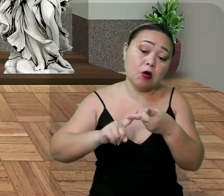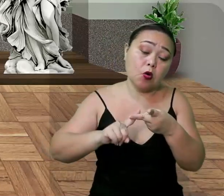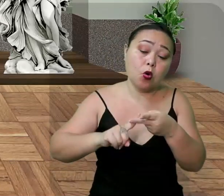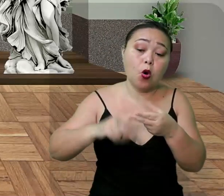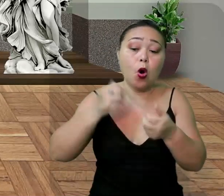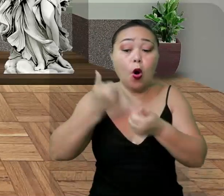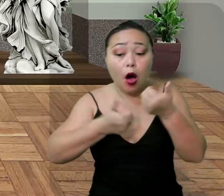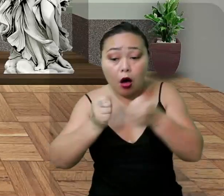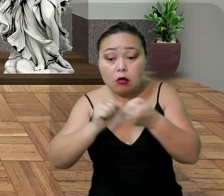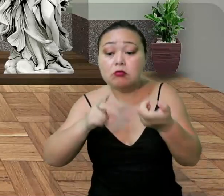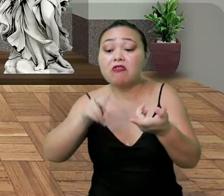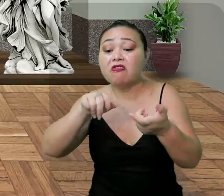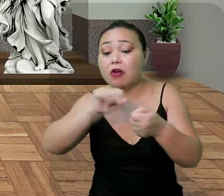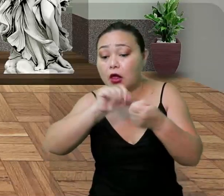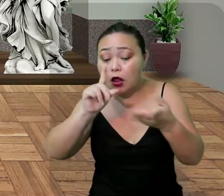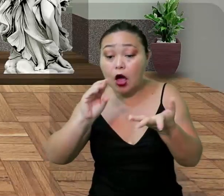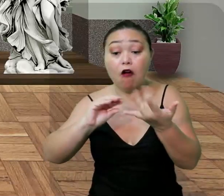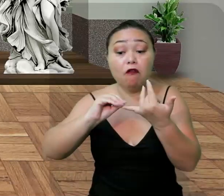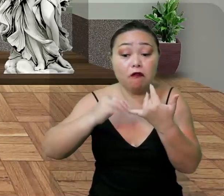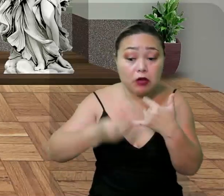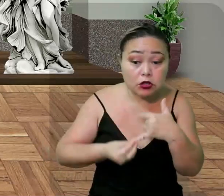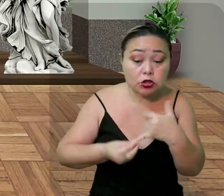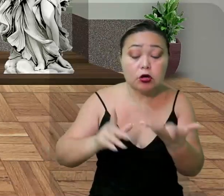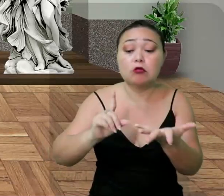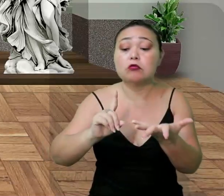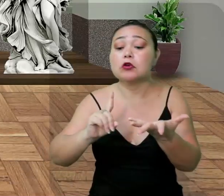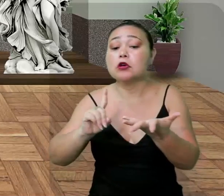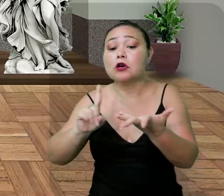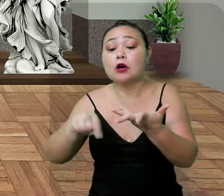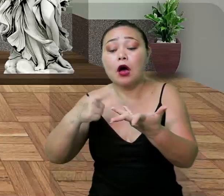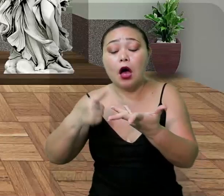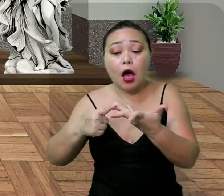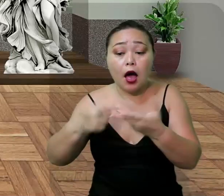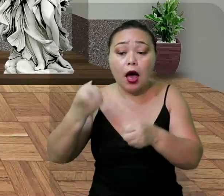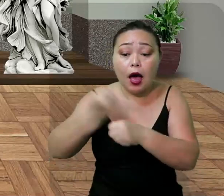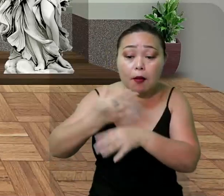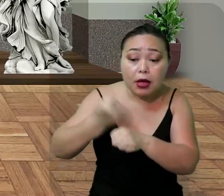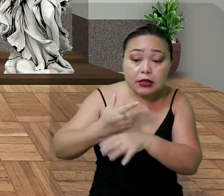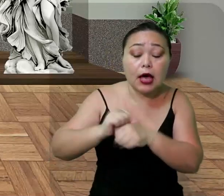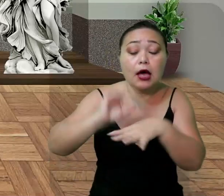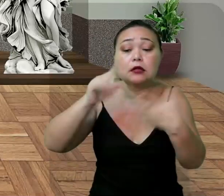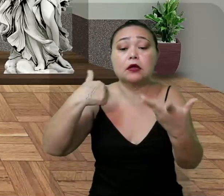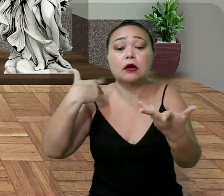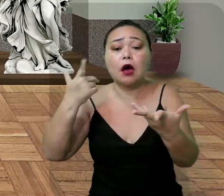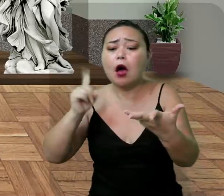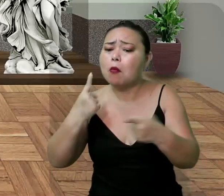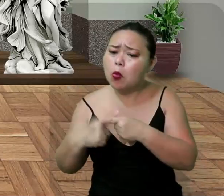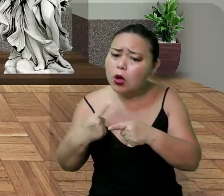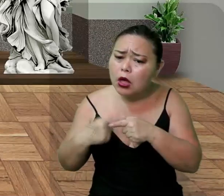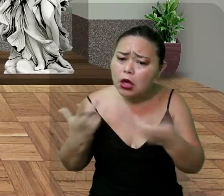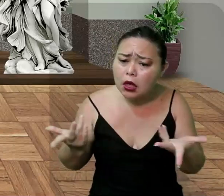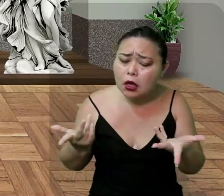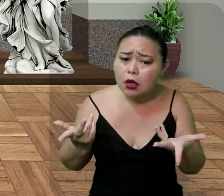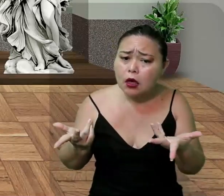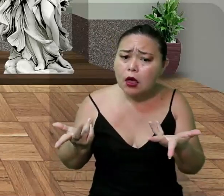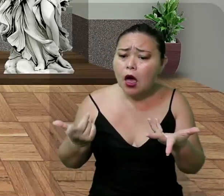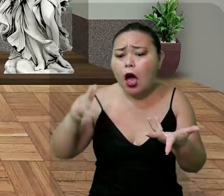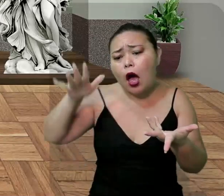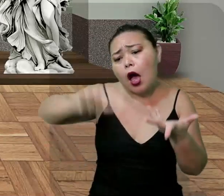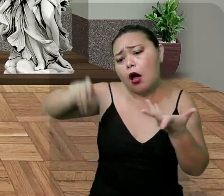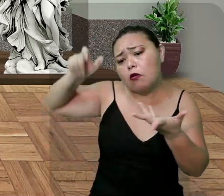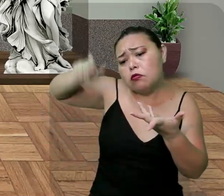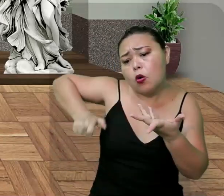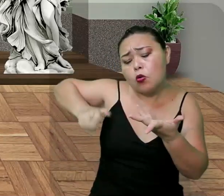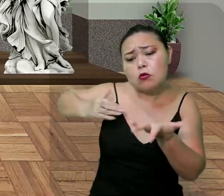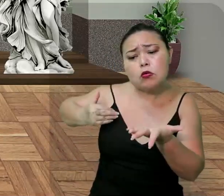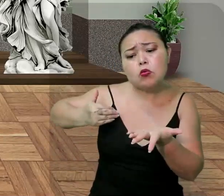o arroz foi o vilão, o feijão foi o vilão, a batata foi o vilão. Mas por quê? Alguém iniciou